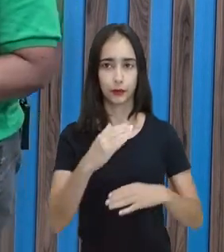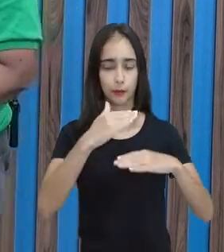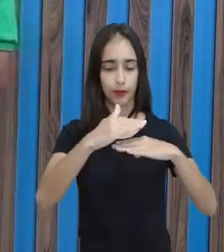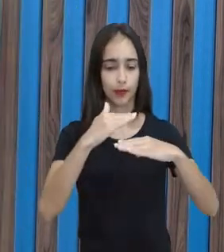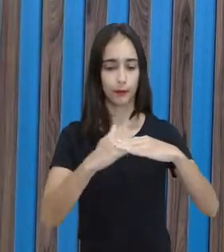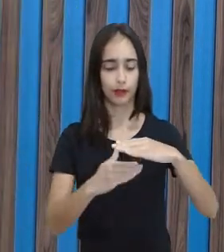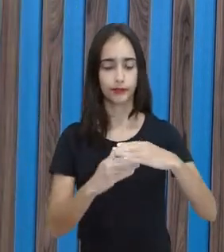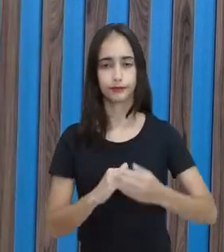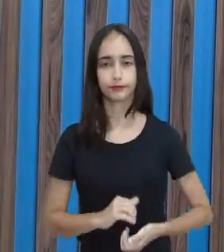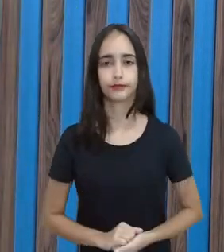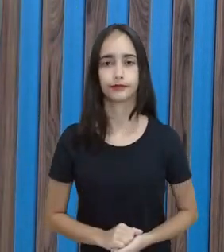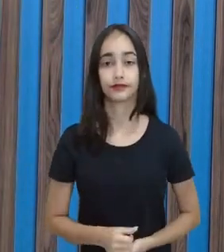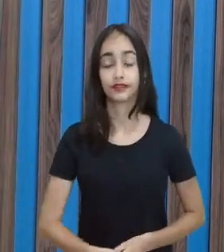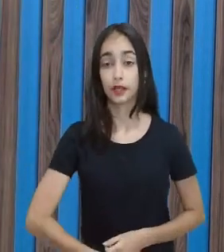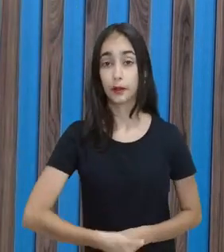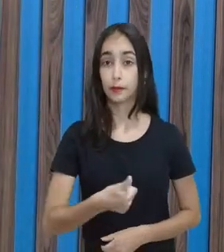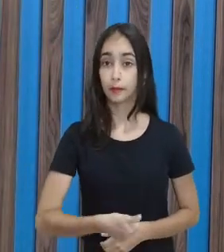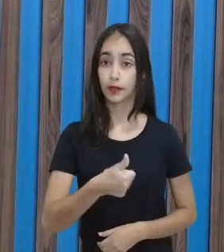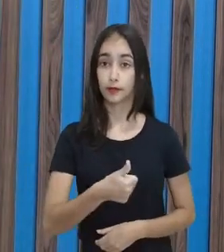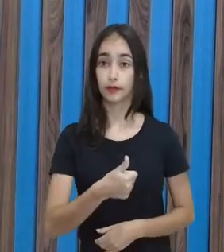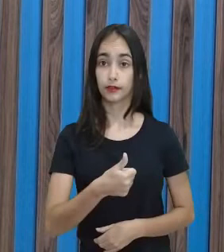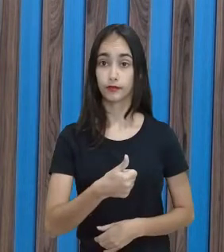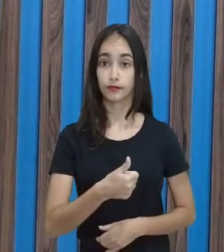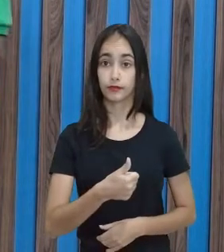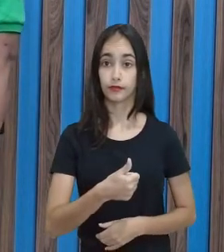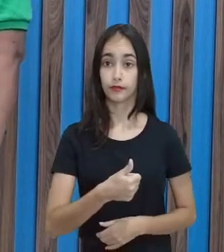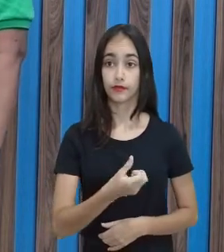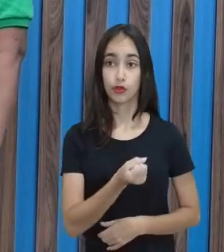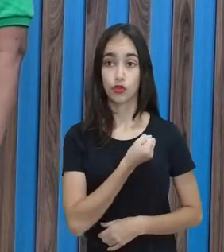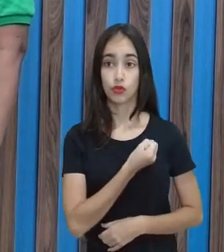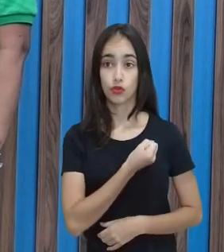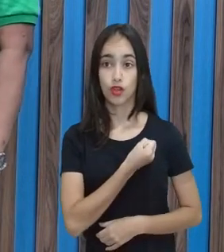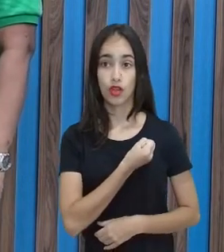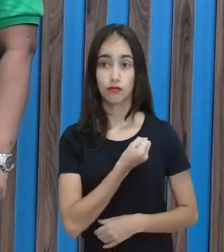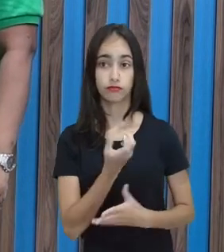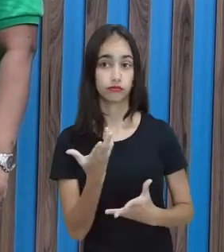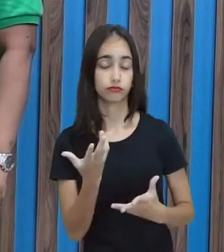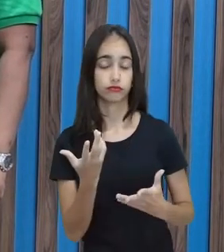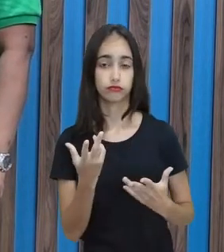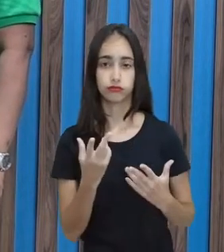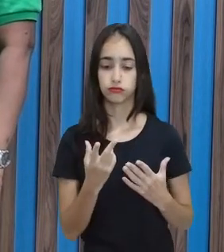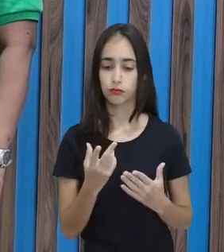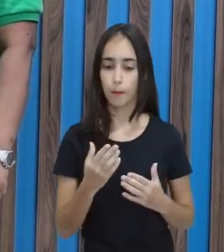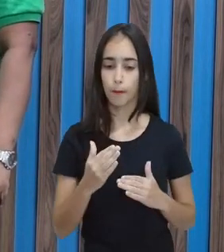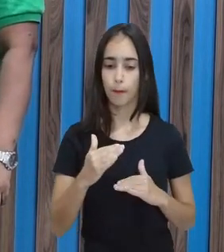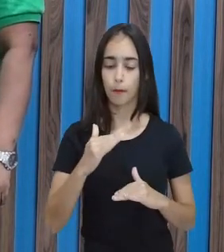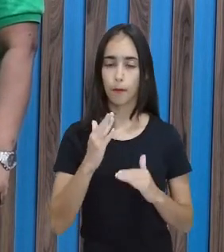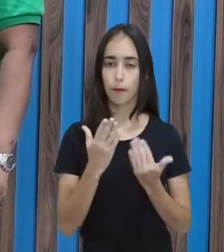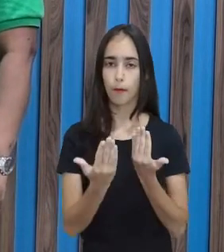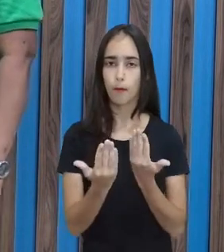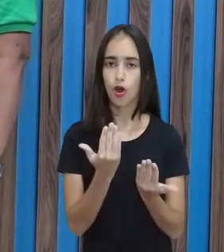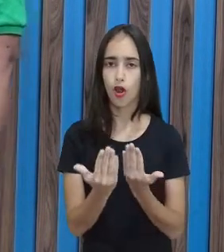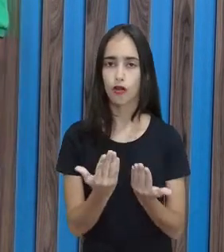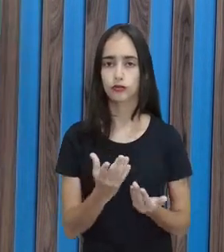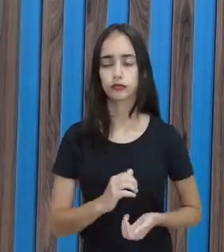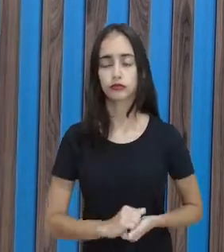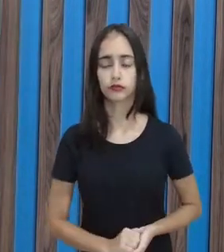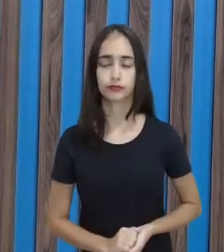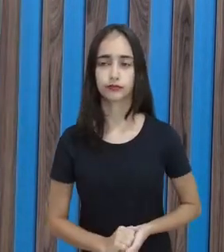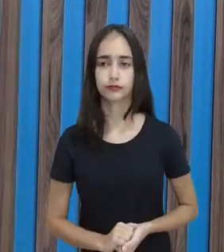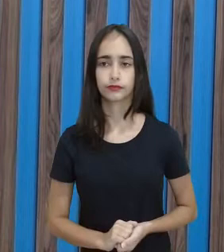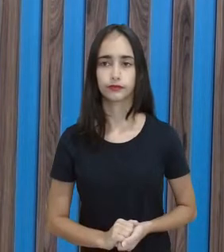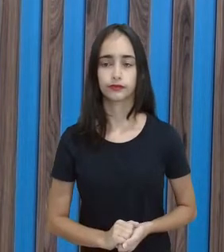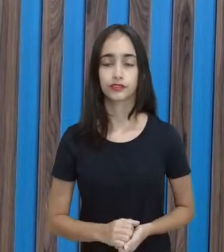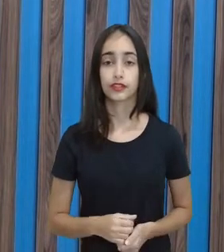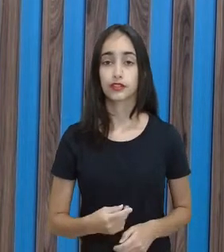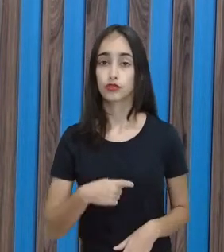quando as grandezas são diretamente proporcionais. Nesse caso, nós temos